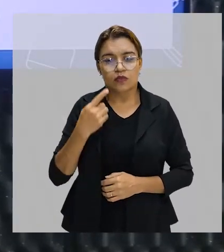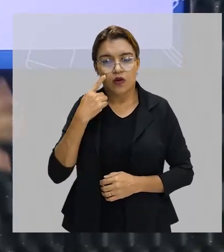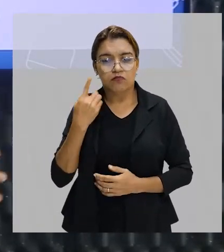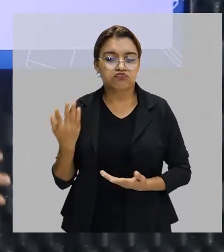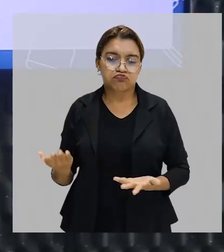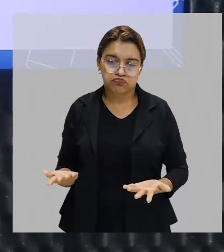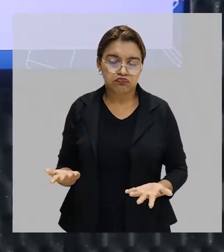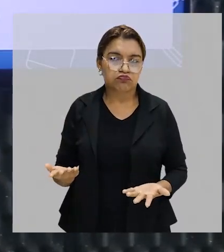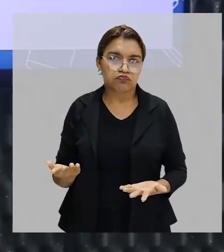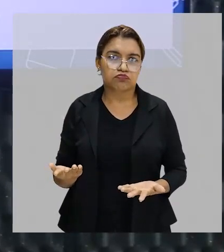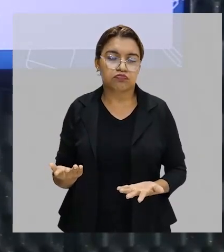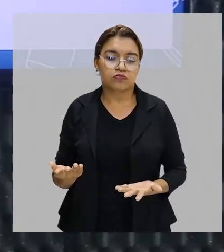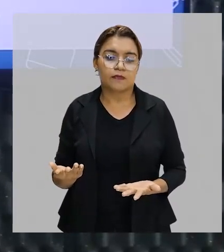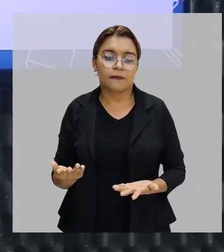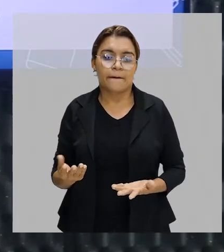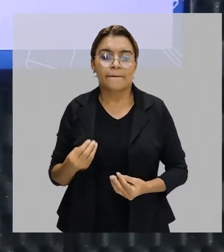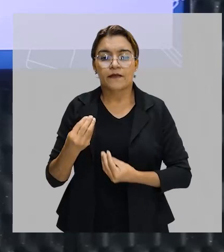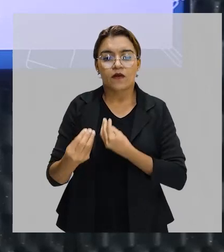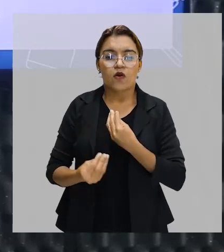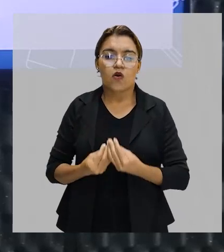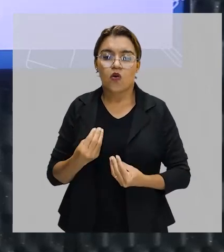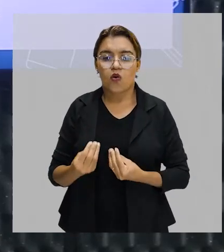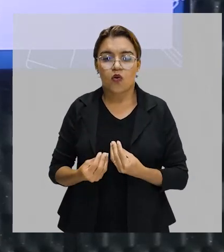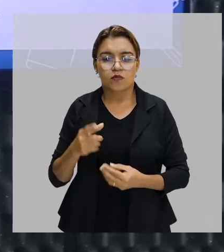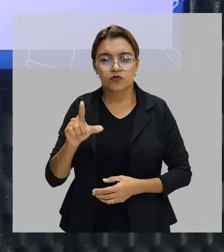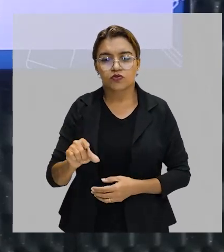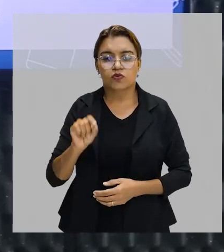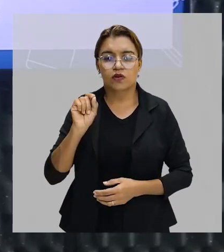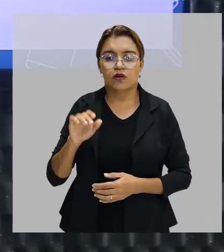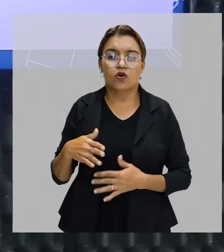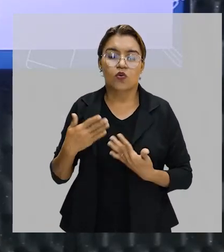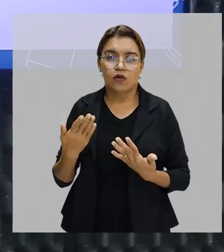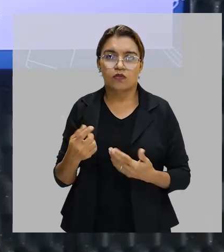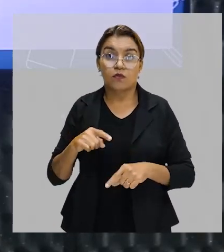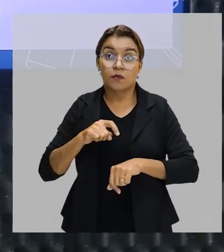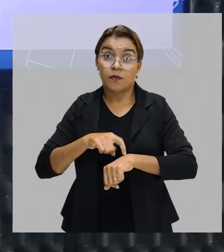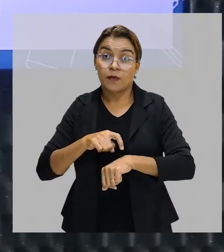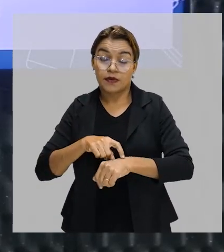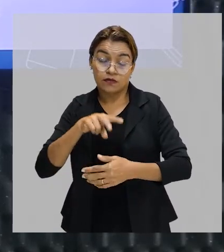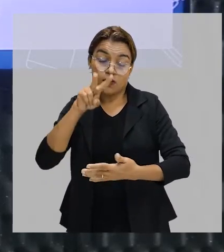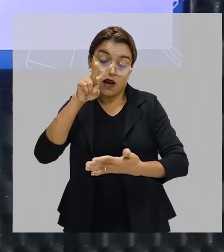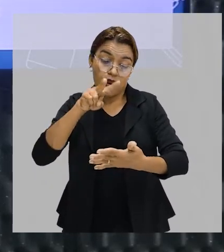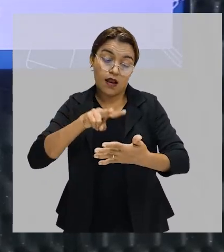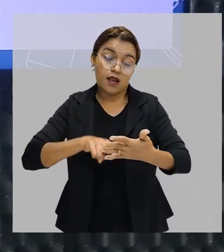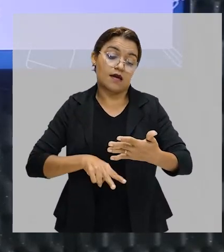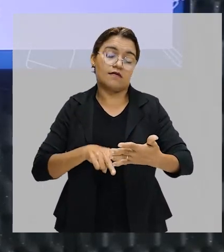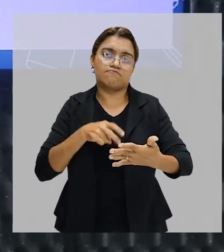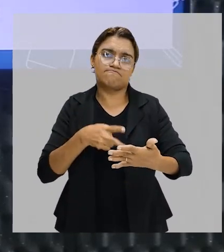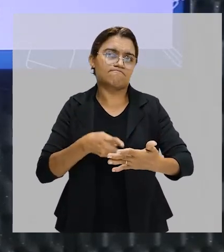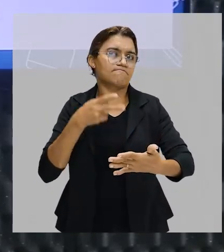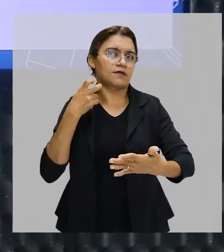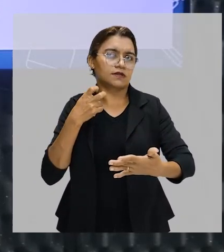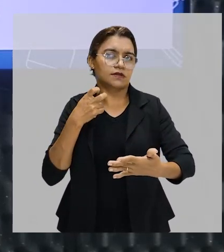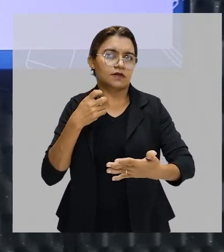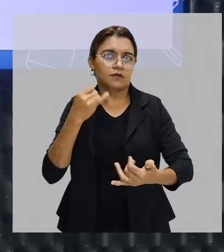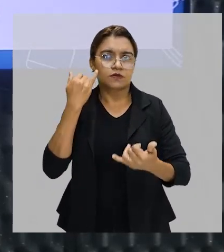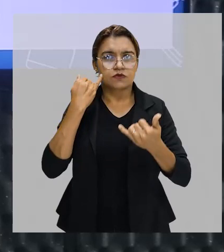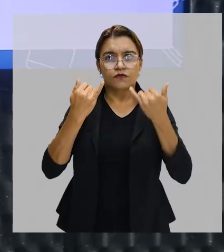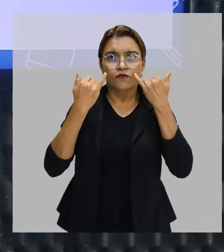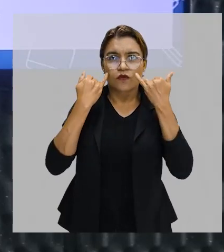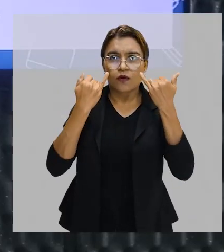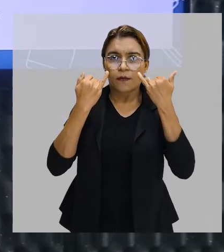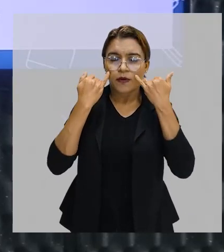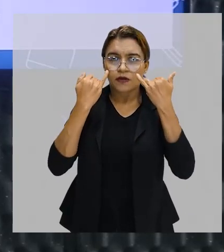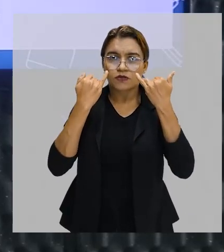que considerar tudo quando eu falo de pré-modernismo. Quando você lê isso aí, você acha que as